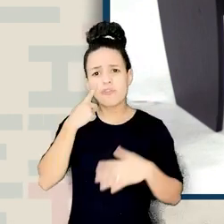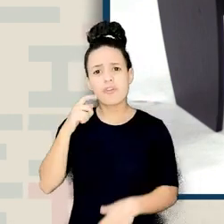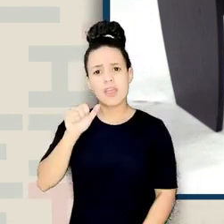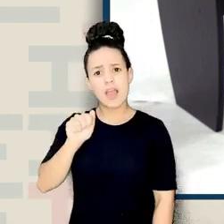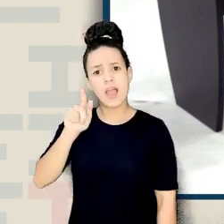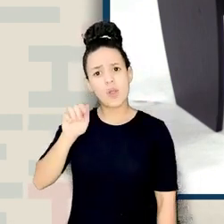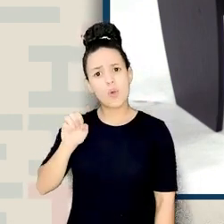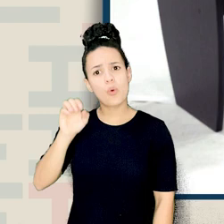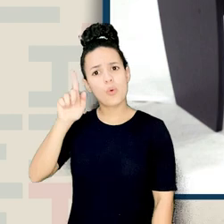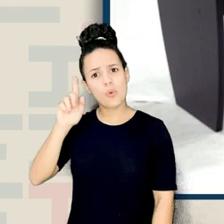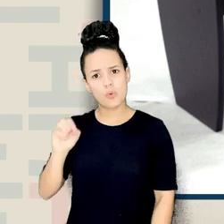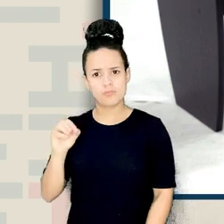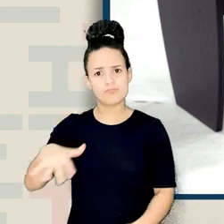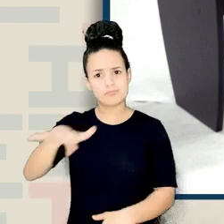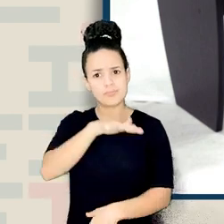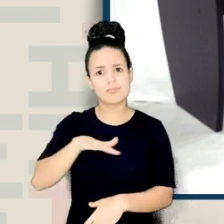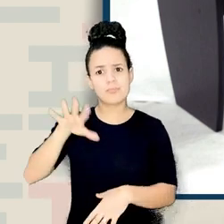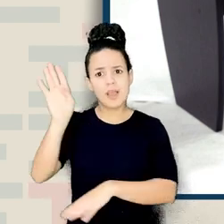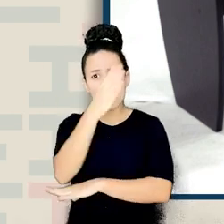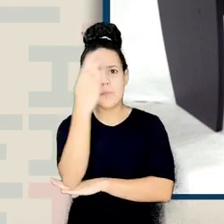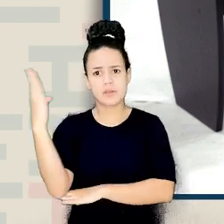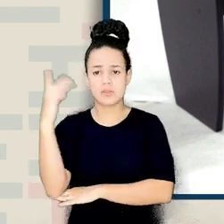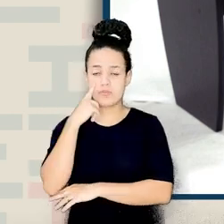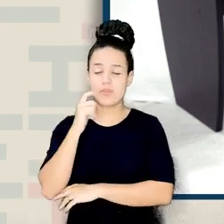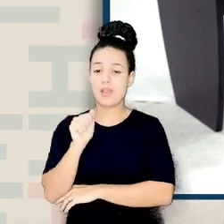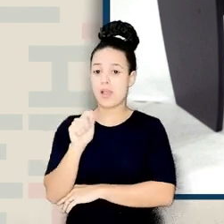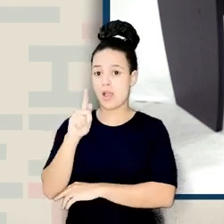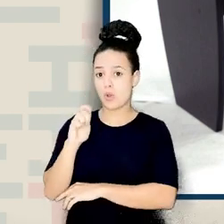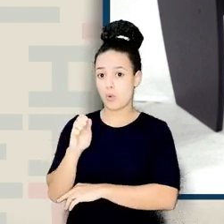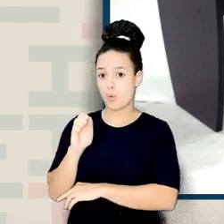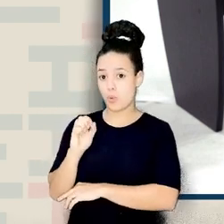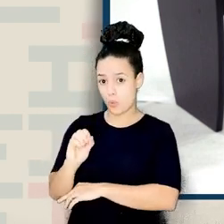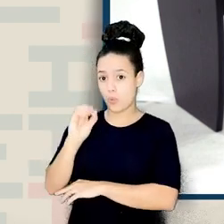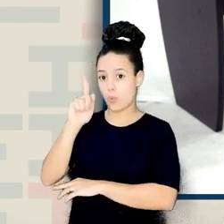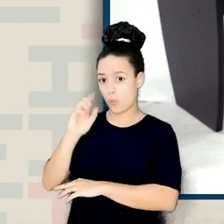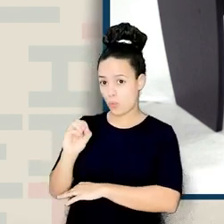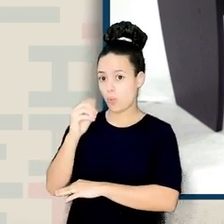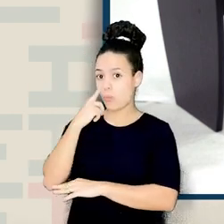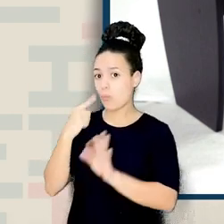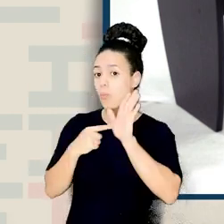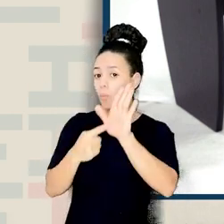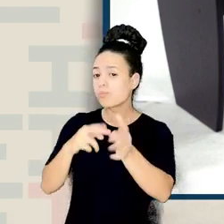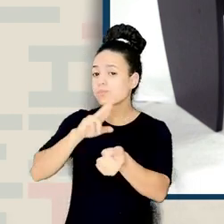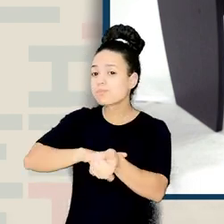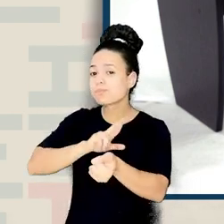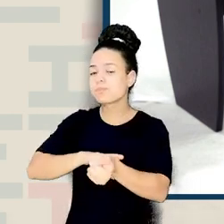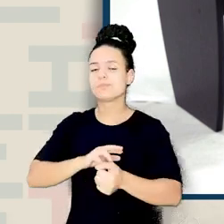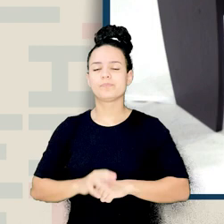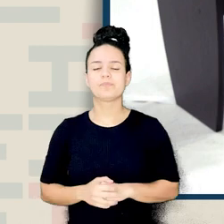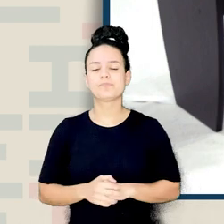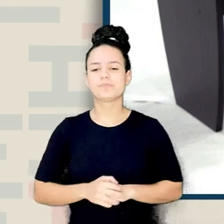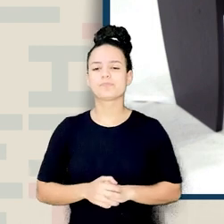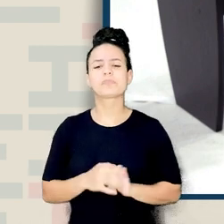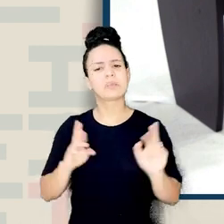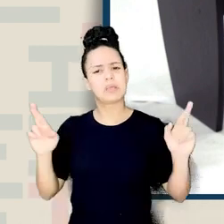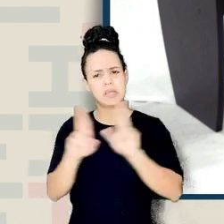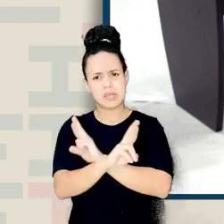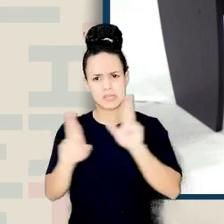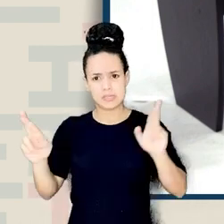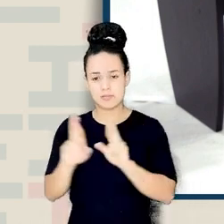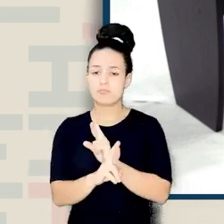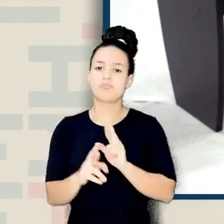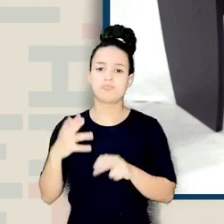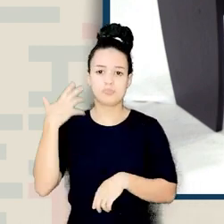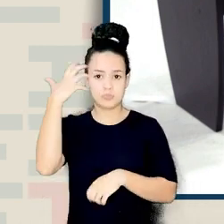Vou utilizar agora esse outro agogô aqui, para demonstrar essa célula. Em comunhão com essa célula